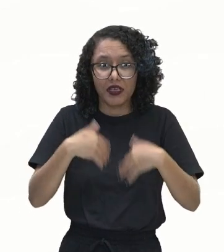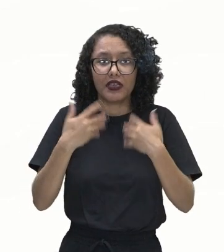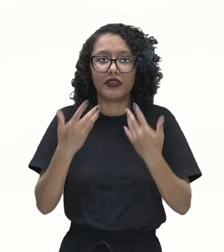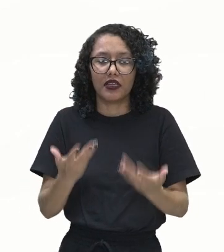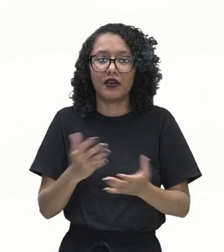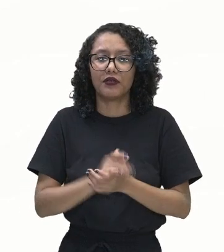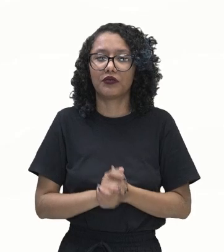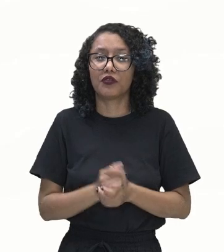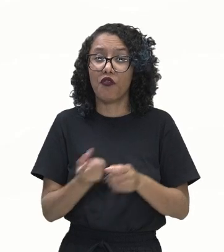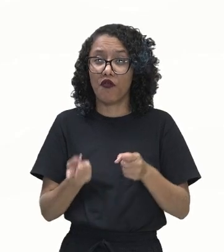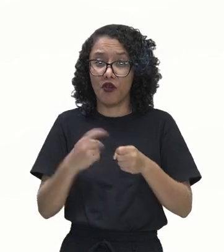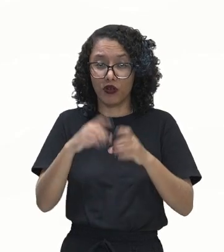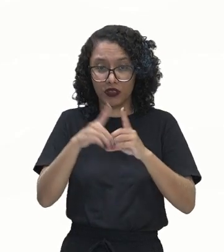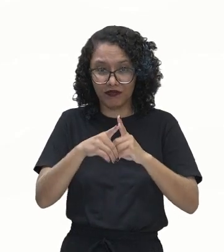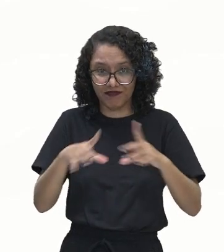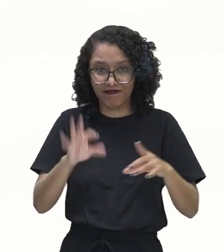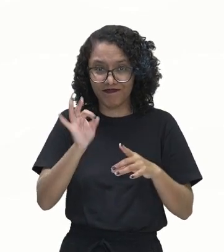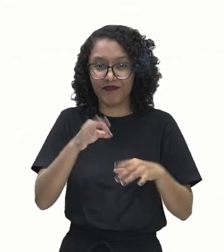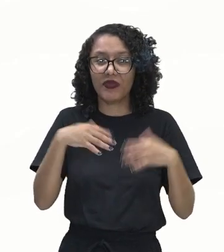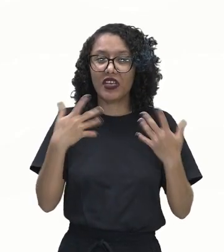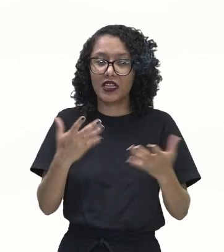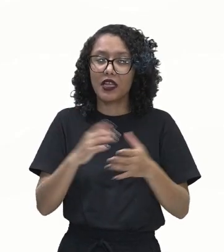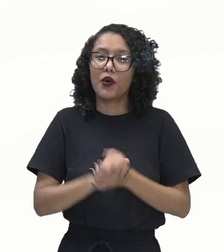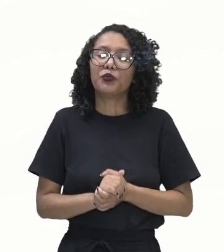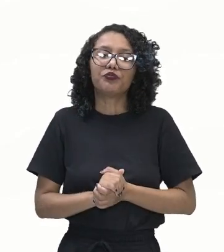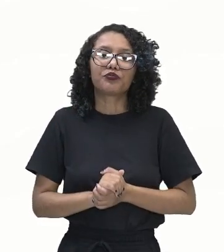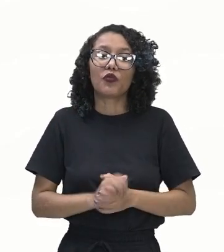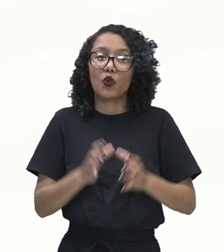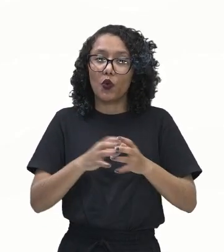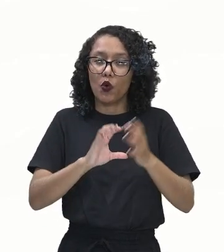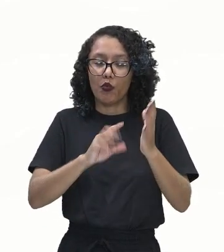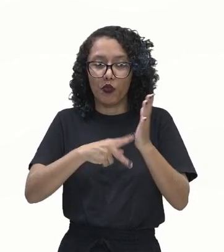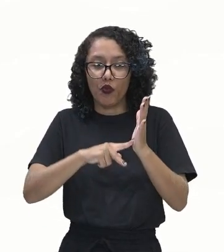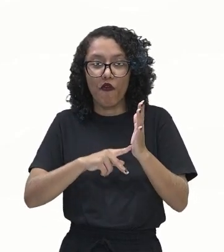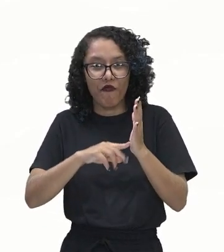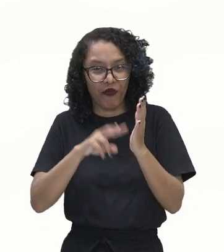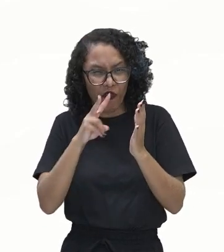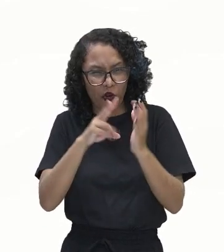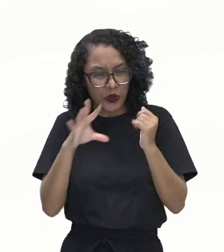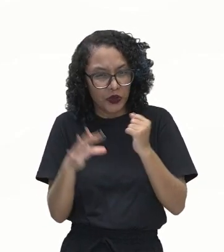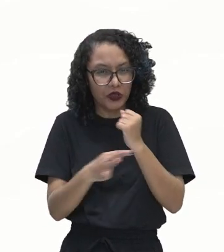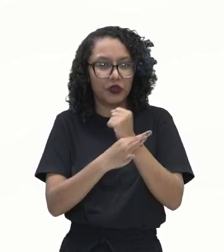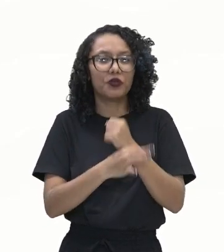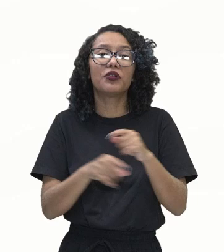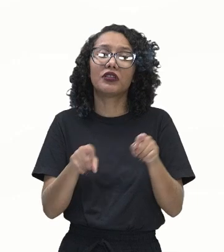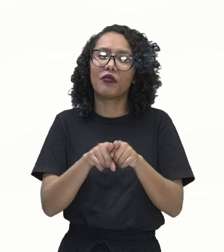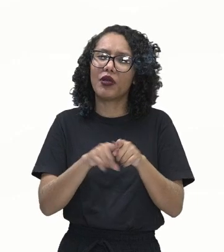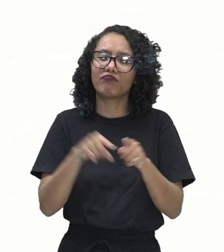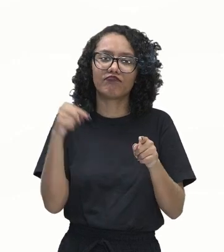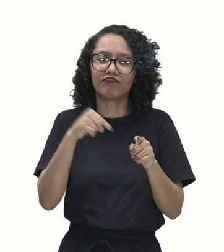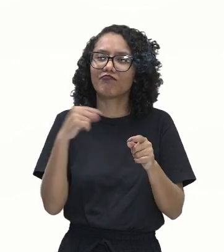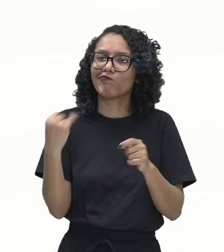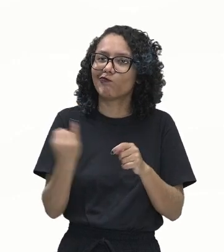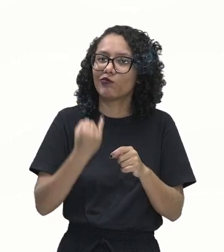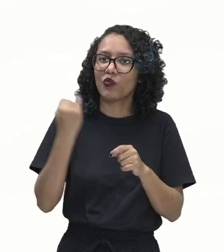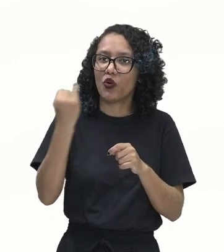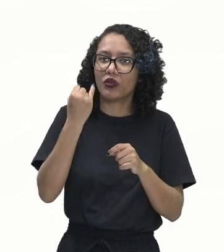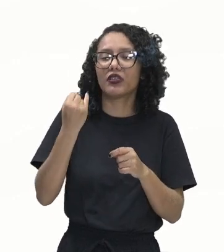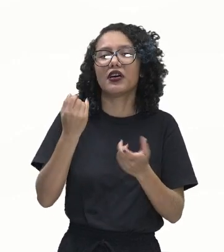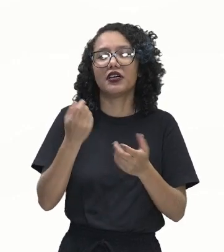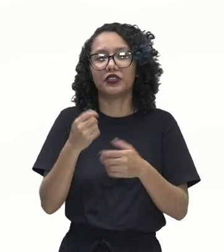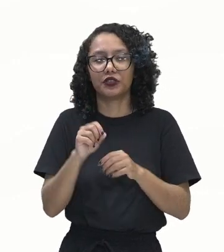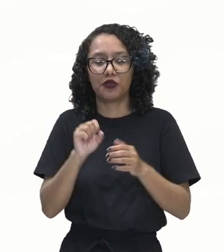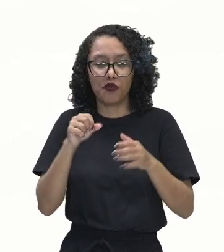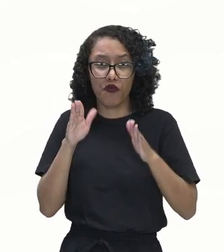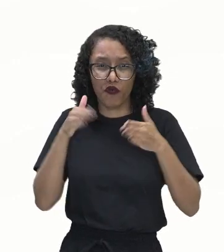sindicatos recuperaram a força, desempenhando um papel central nas lutas trabalhistas durante os anos